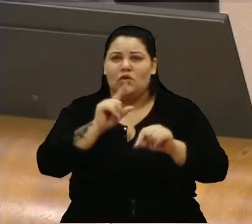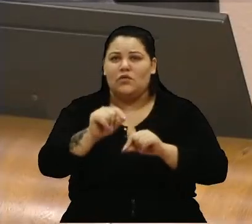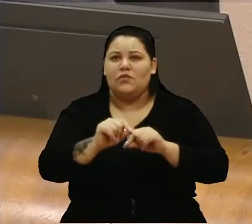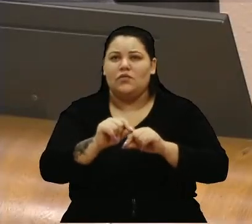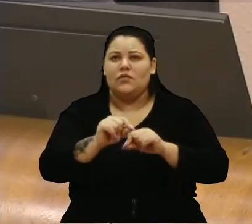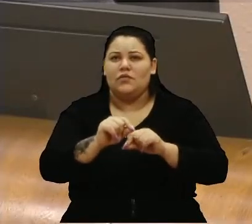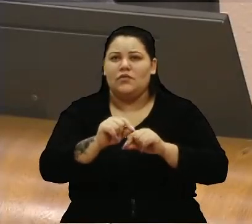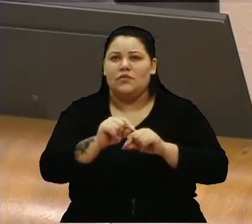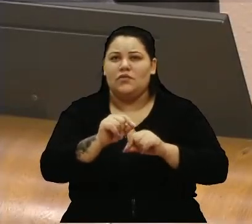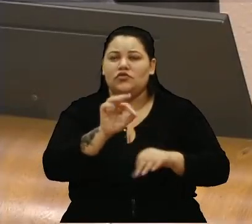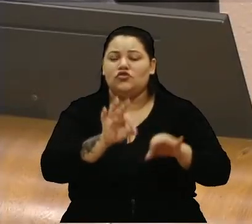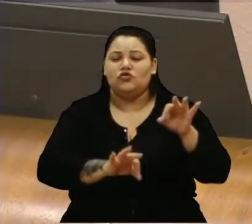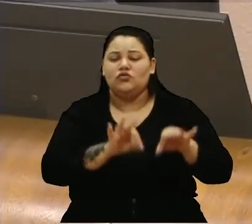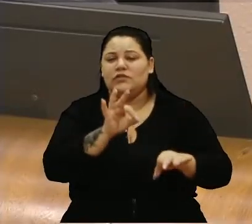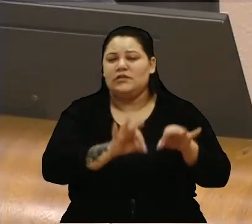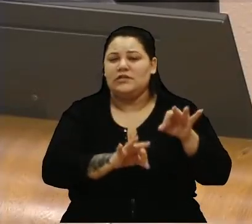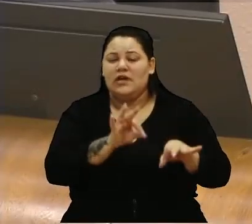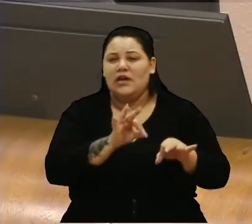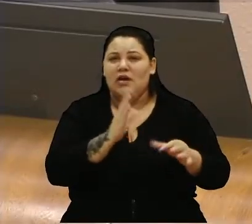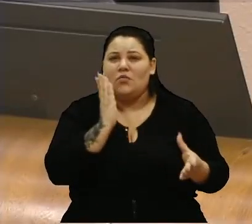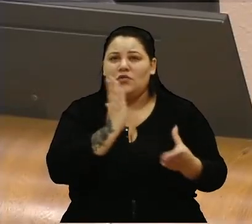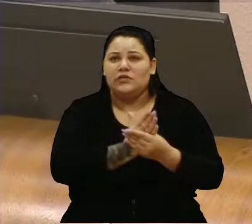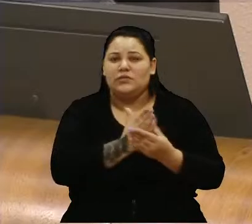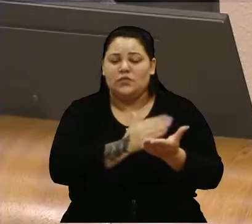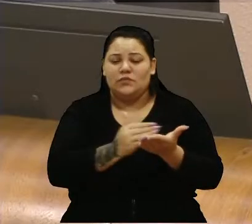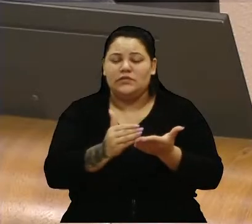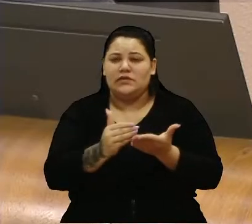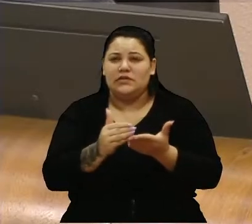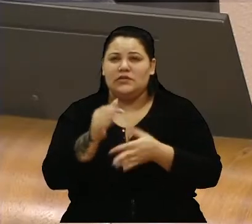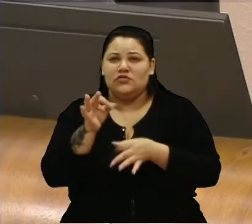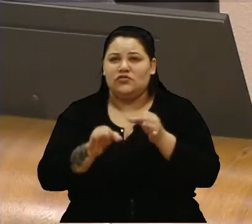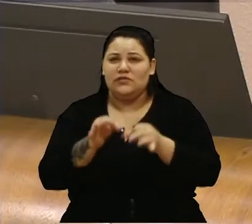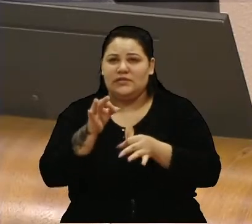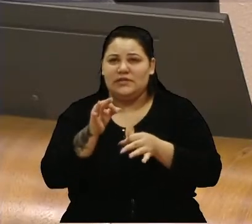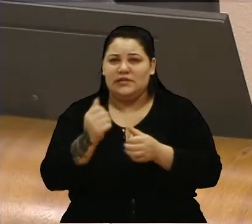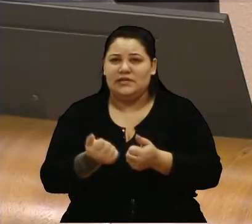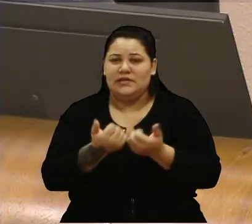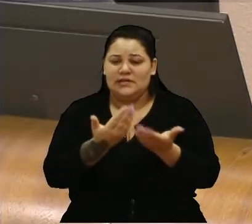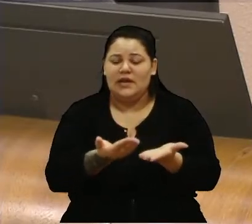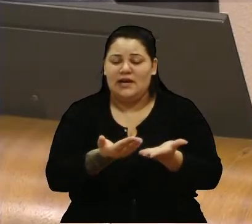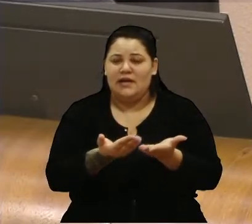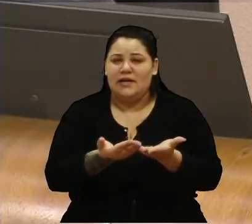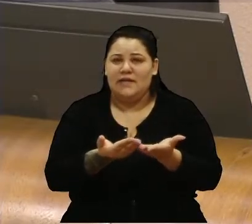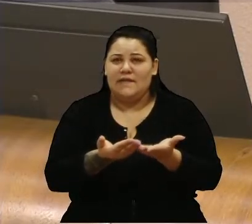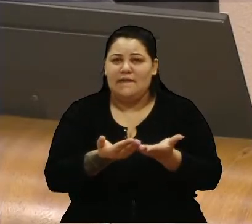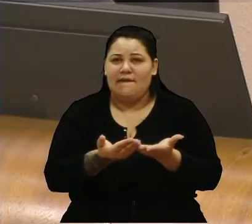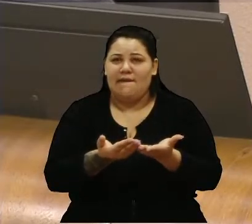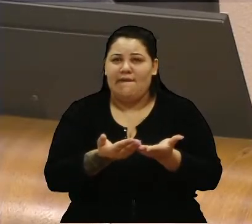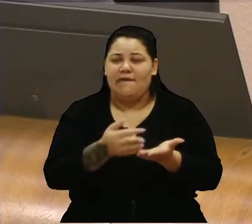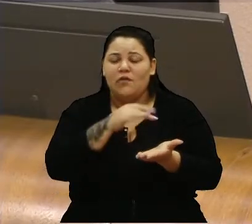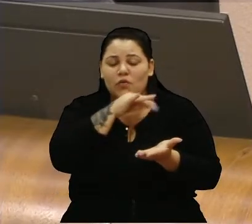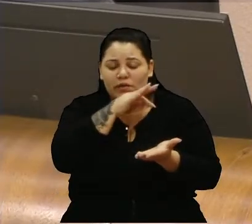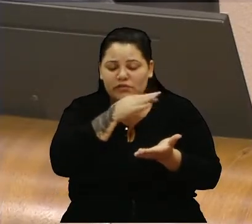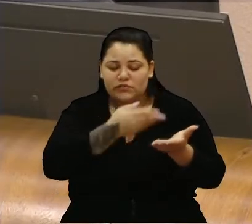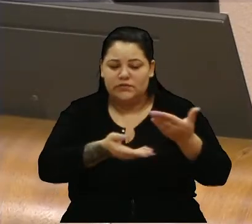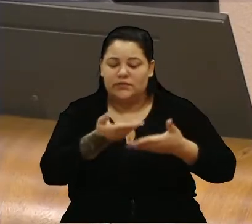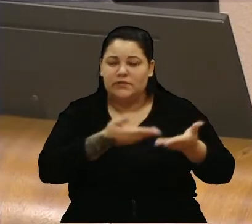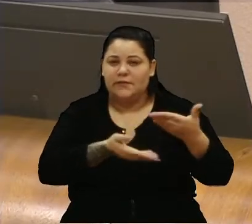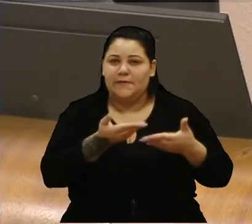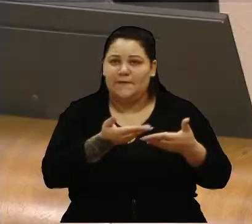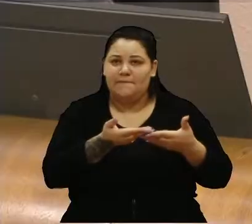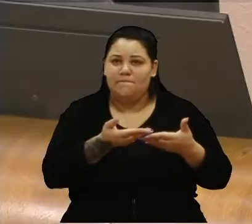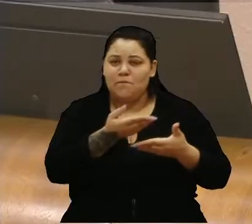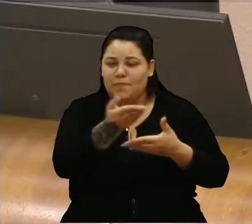o processo, por ingressar na justiça e dar um sinal muito ruim de tratar as profissionais